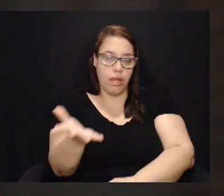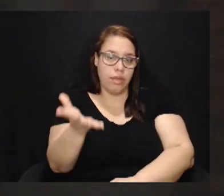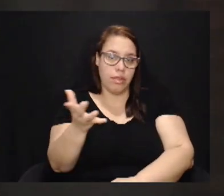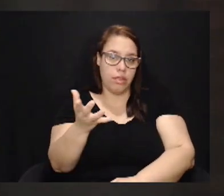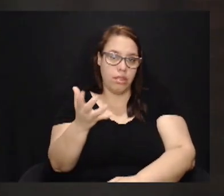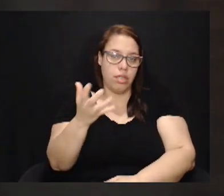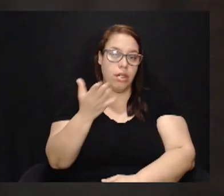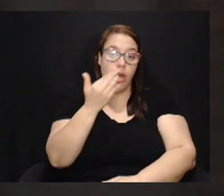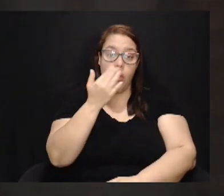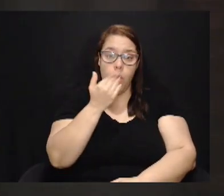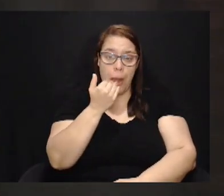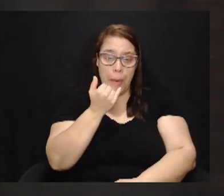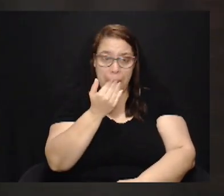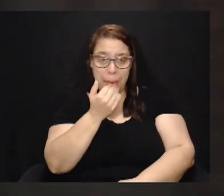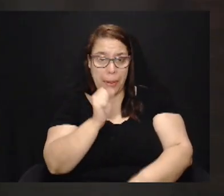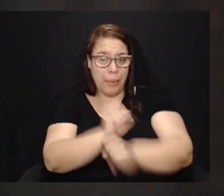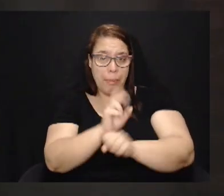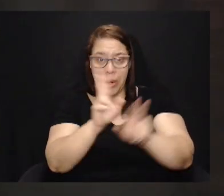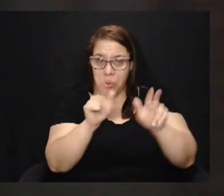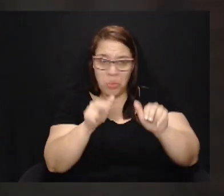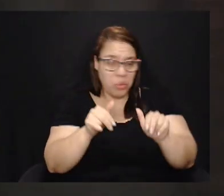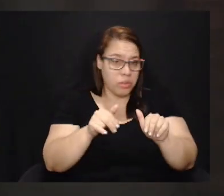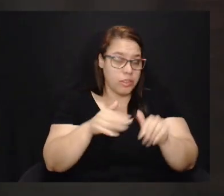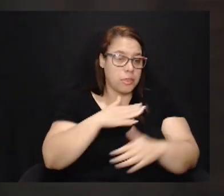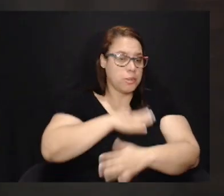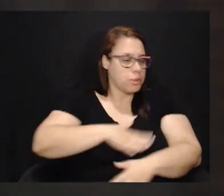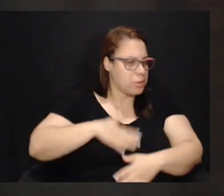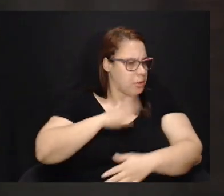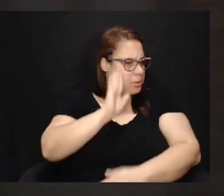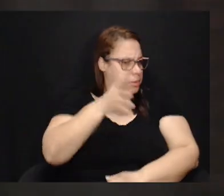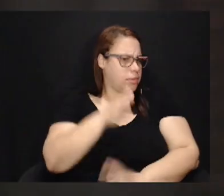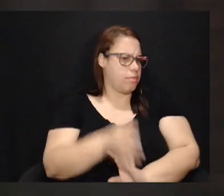me fazendo buscar esse prazer imediato? Por que eu não posso